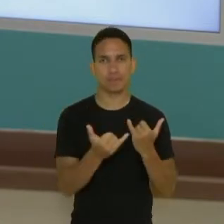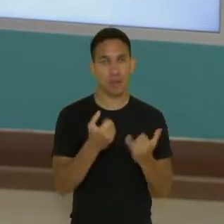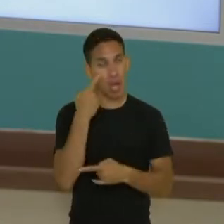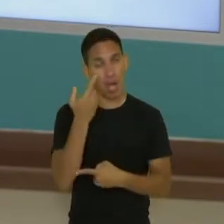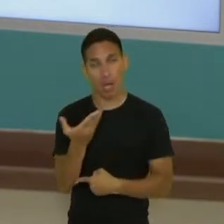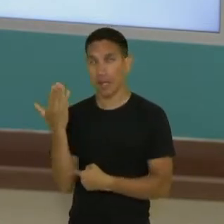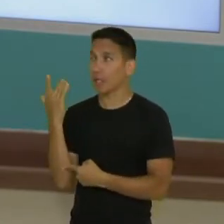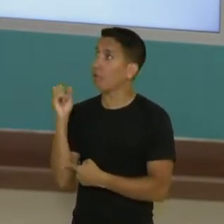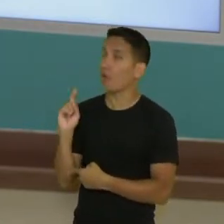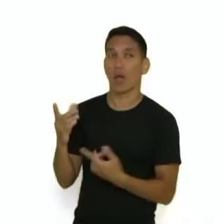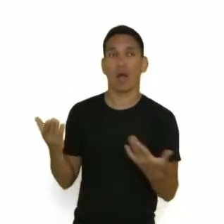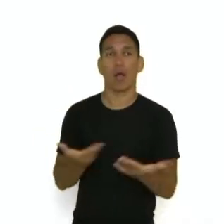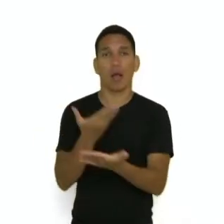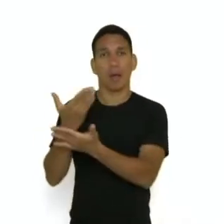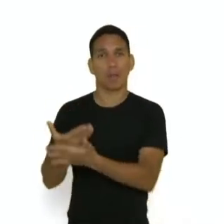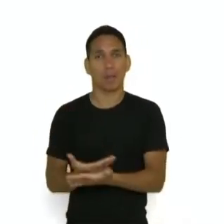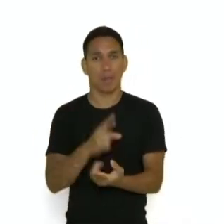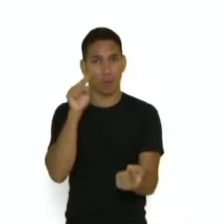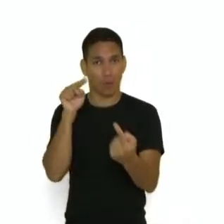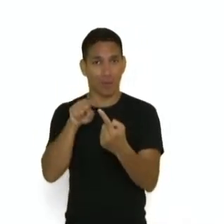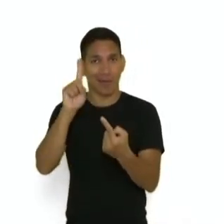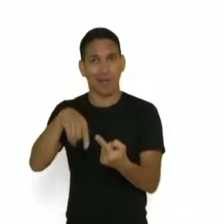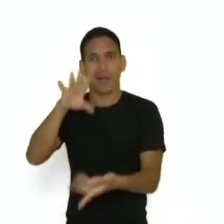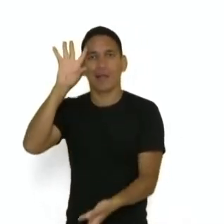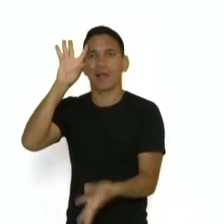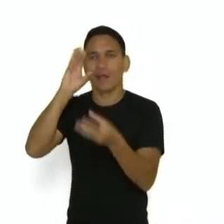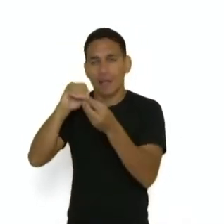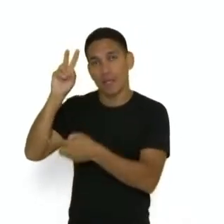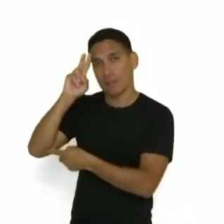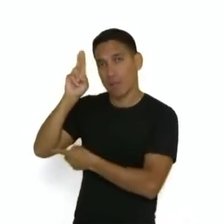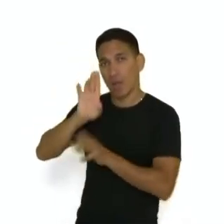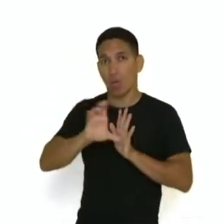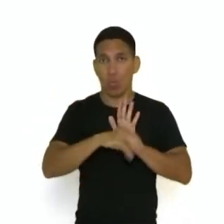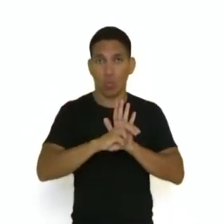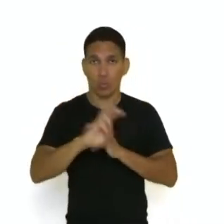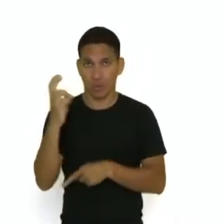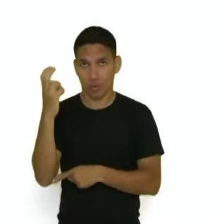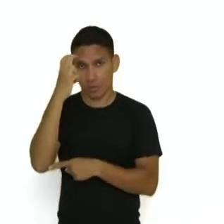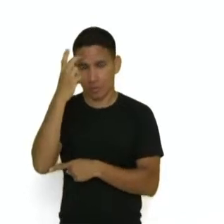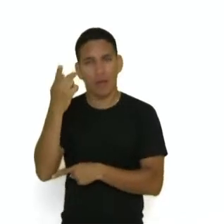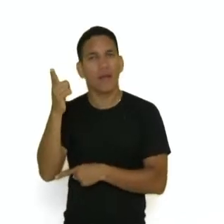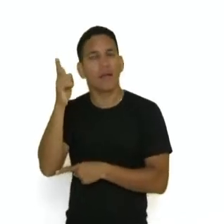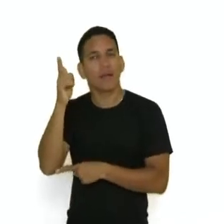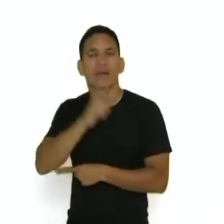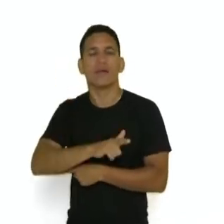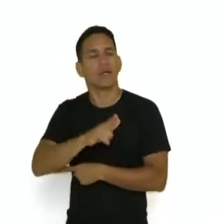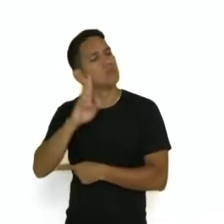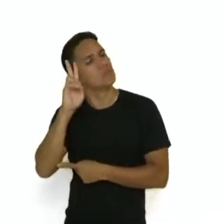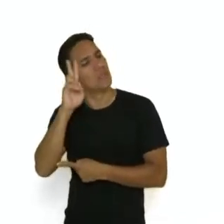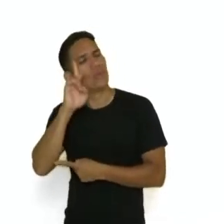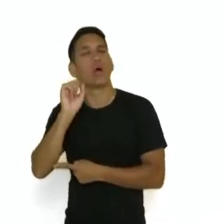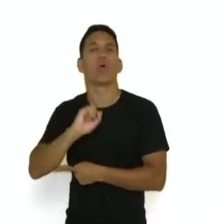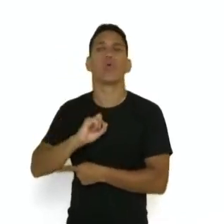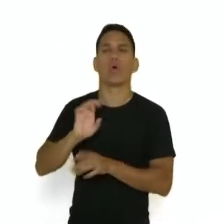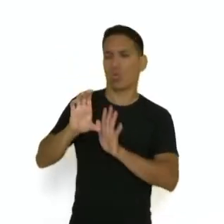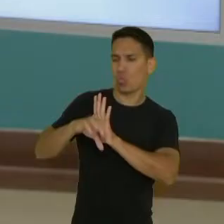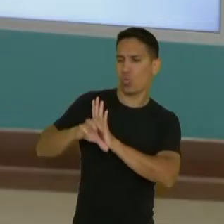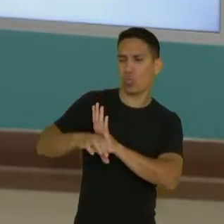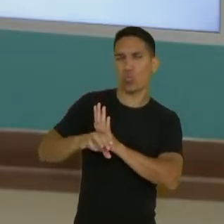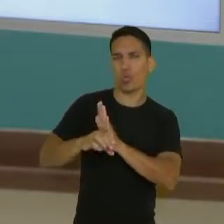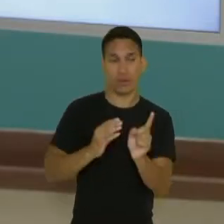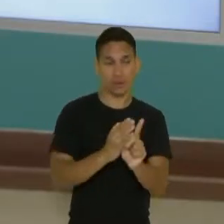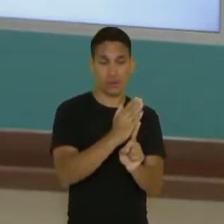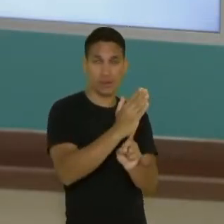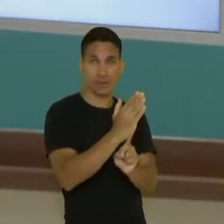objetivo da aula de agora é retomar o conceito de cultura, resgatando as noções do evolucionismo e do